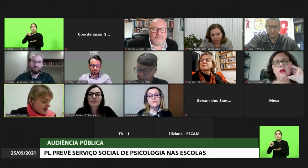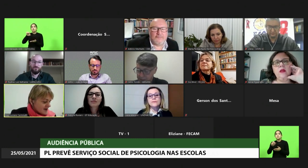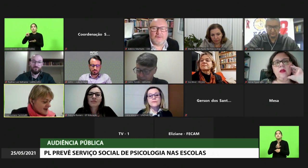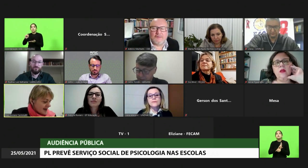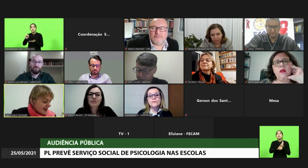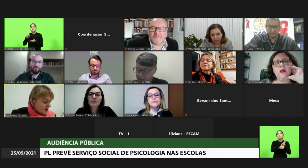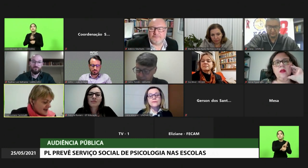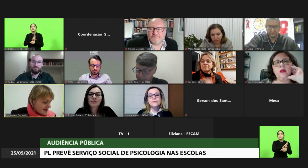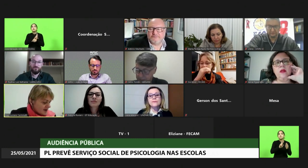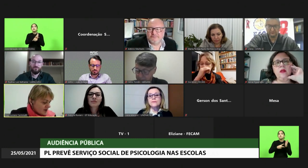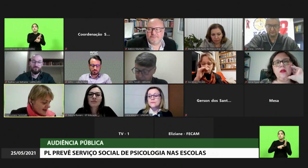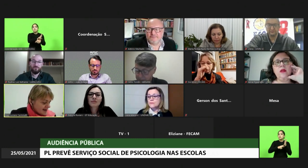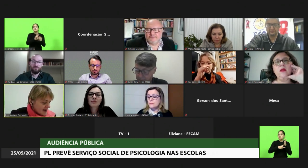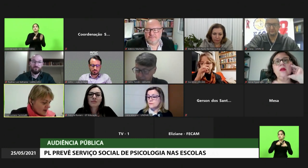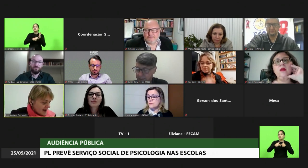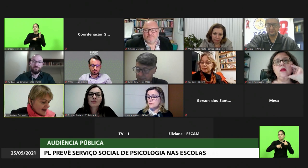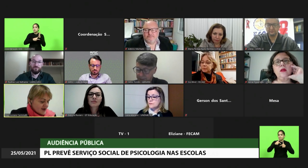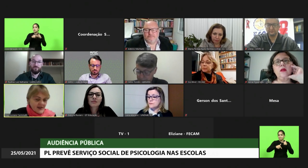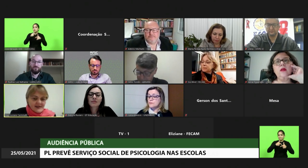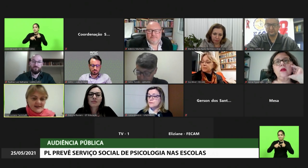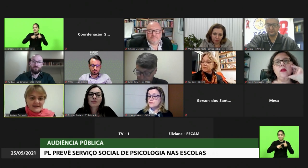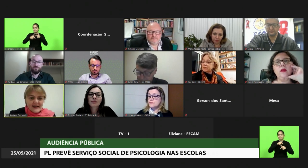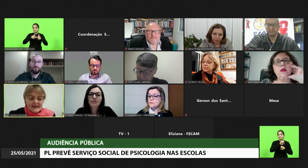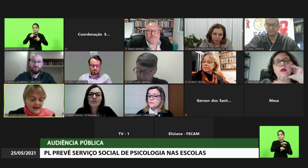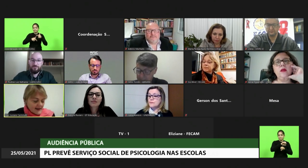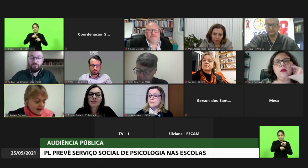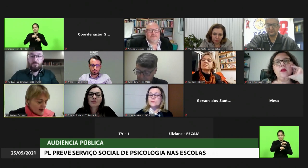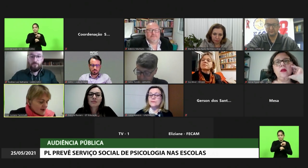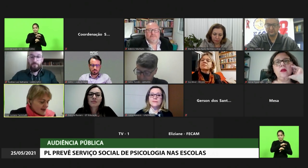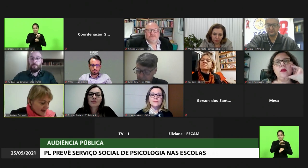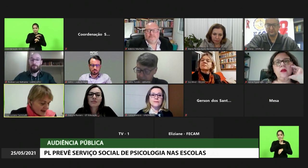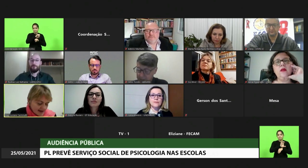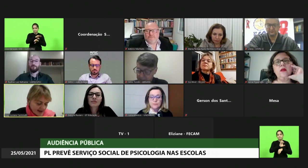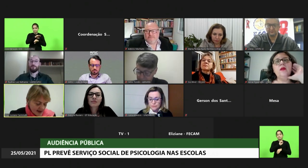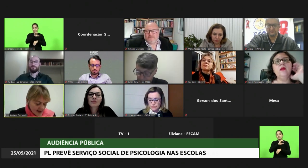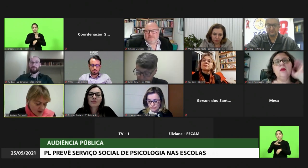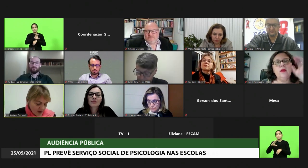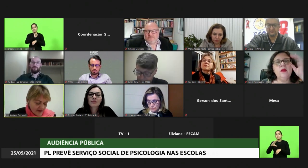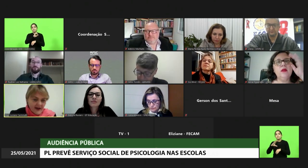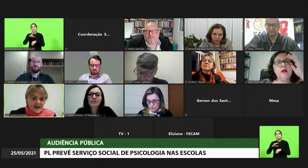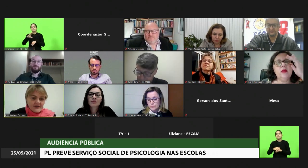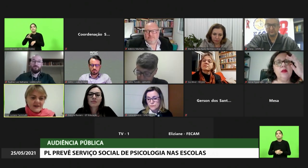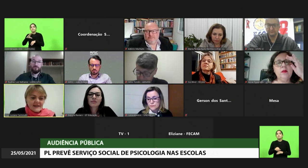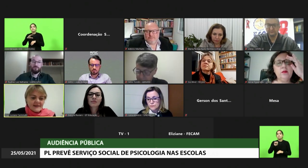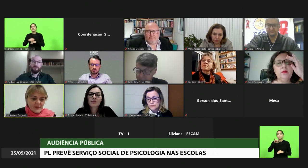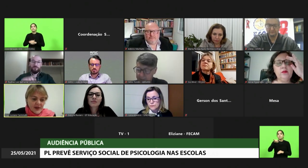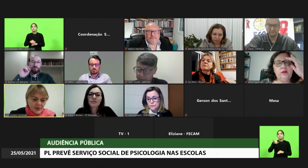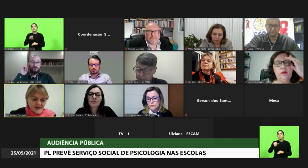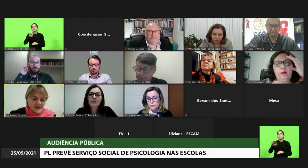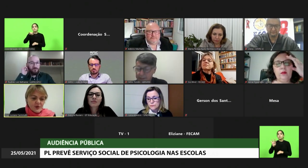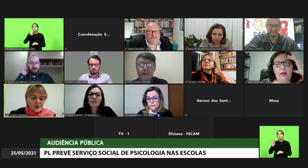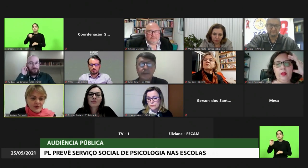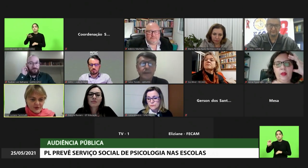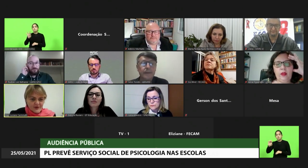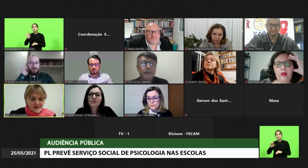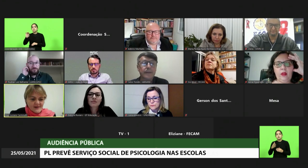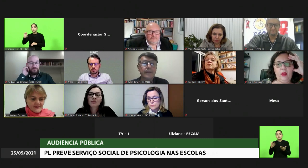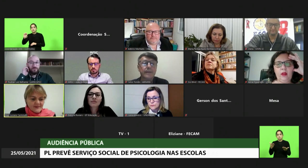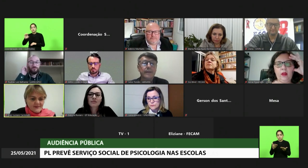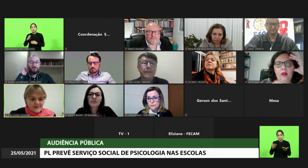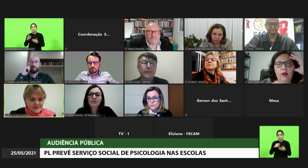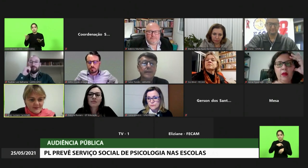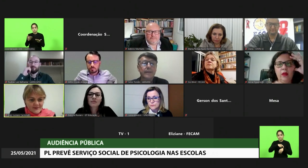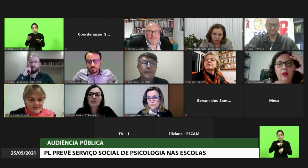o Sindicato dos Trabalhadores em Educação de Santa Catarina, o SINTE. Sua fala, Vieira, também por